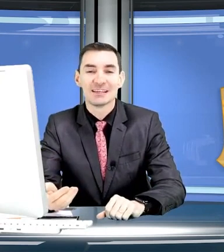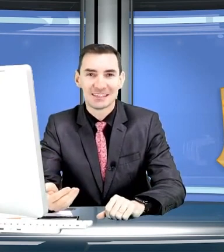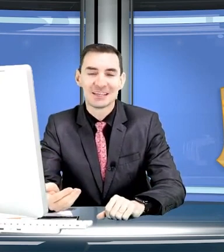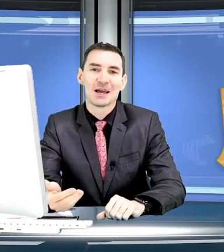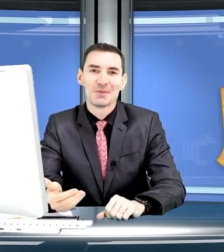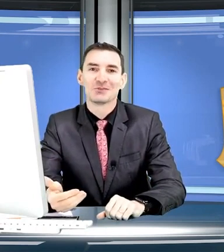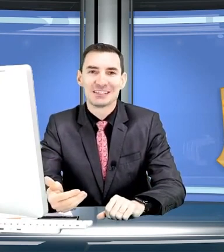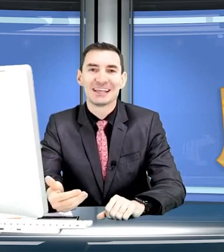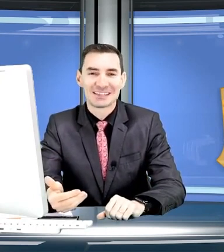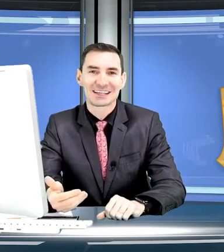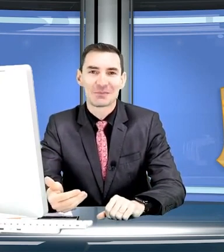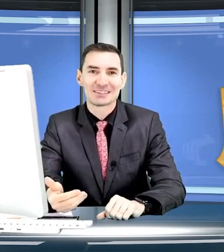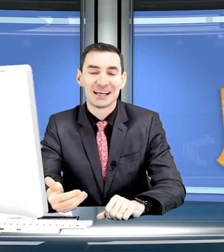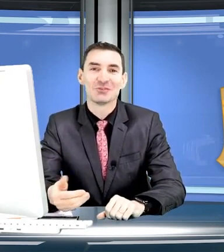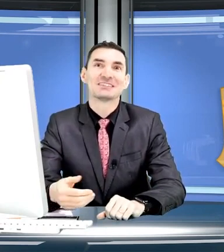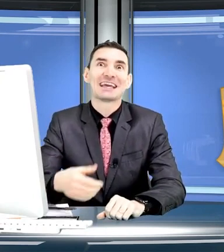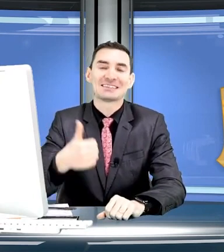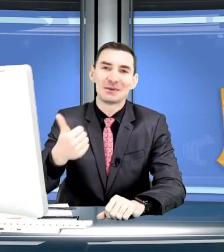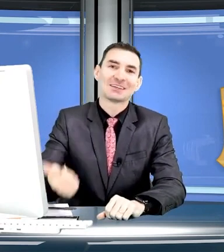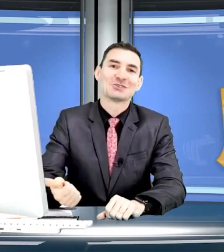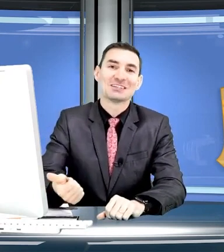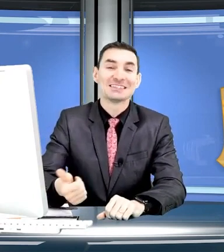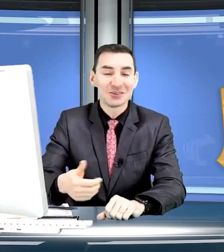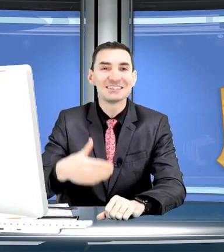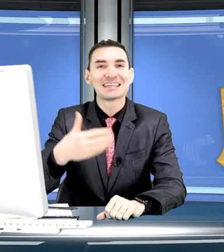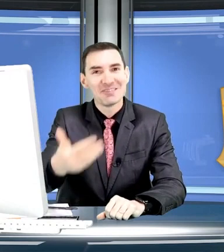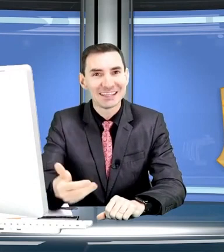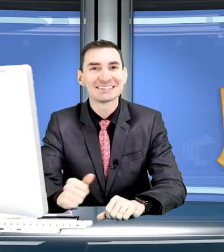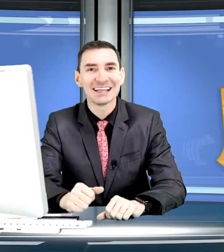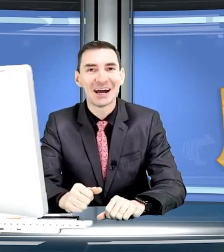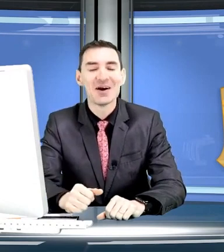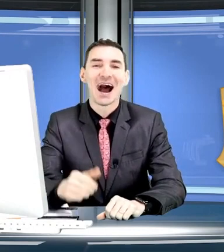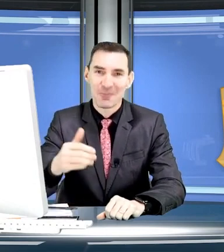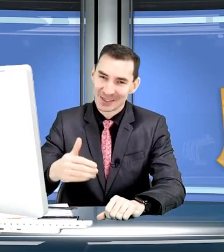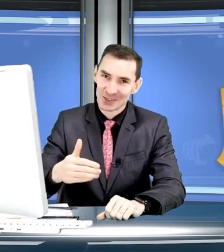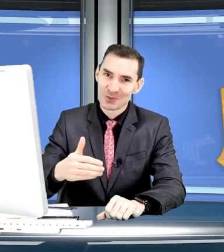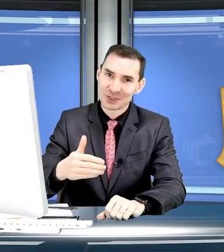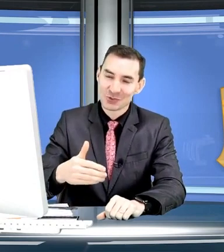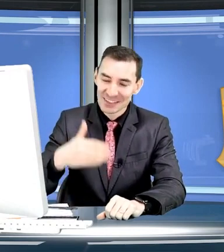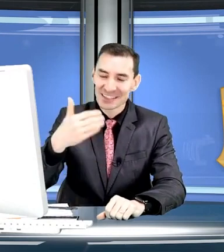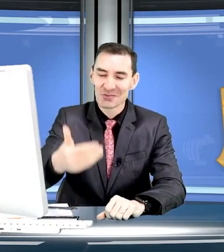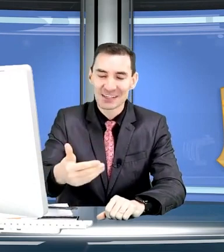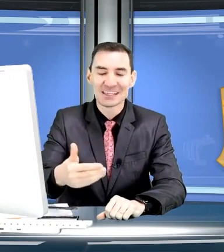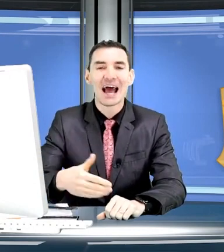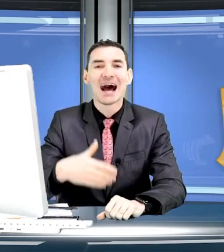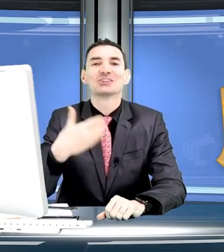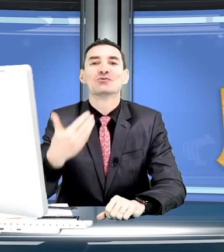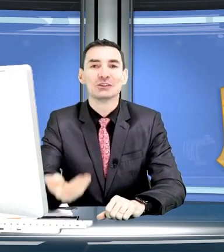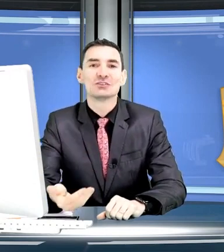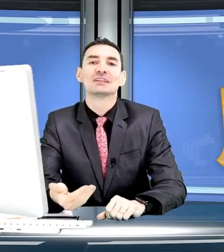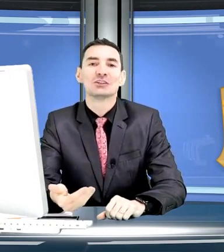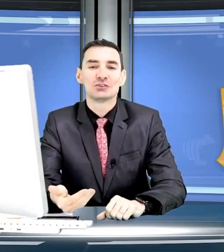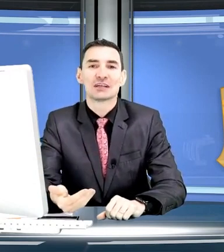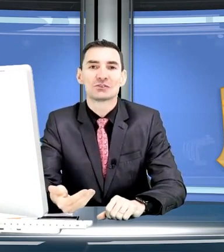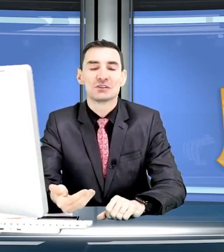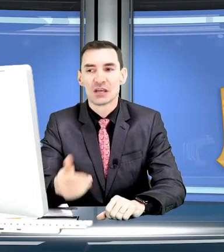sorrir. Sim, mas você tem essa capacidade e você quer saber das notícias, então se inscreve aqui nesse canal, apertando o botão do inscrever-se, ativando